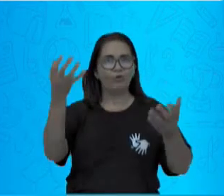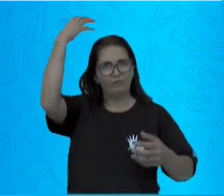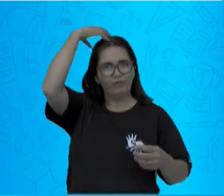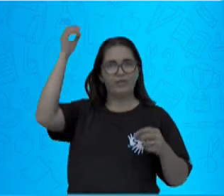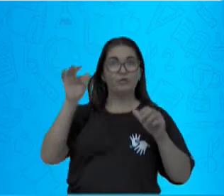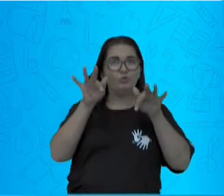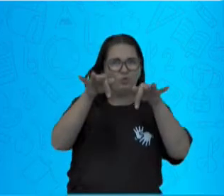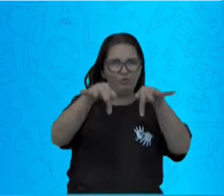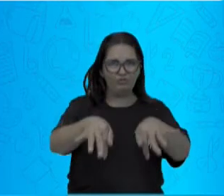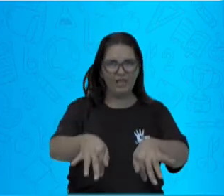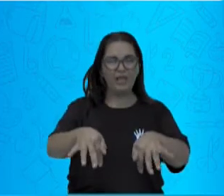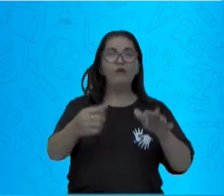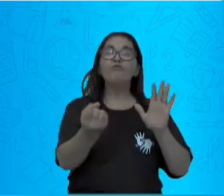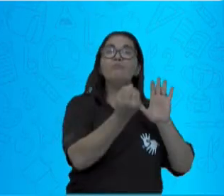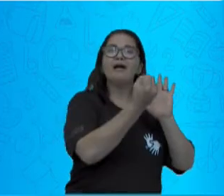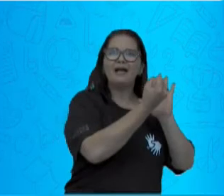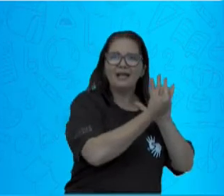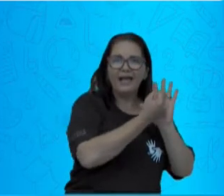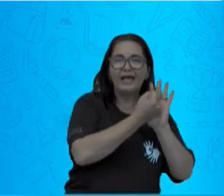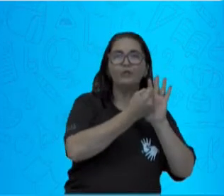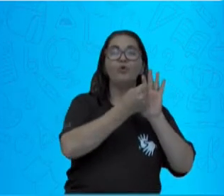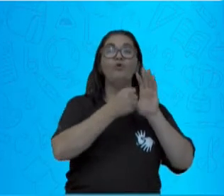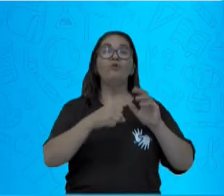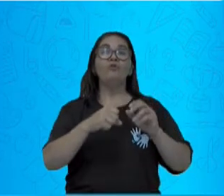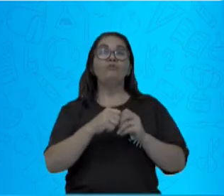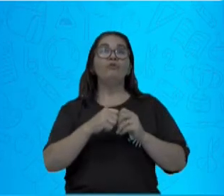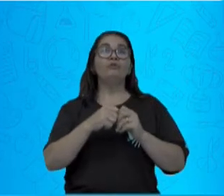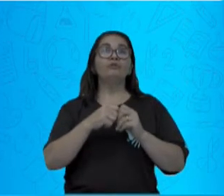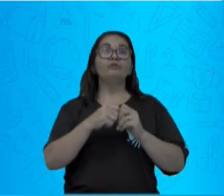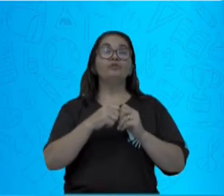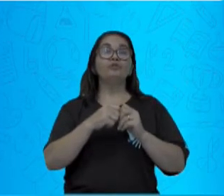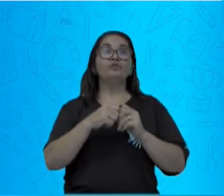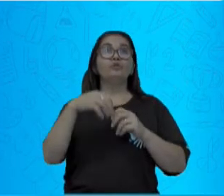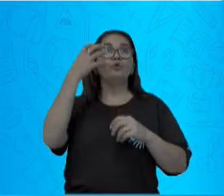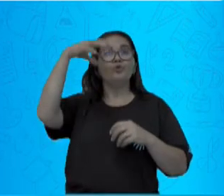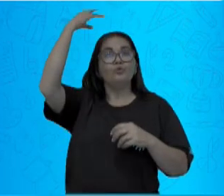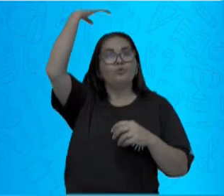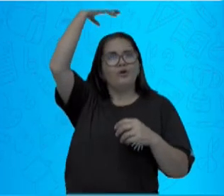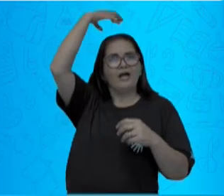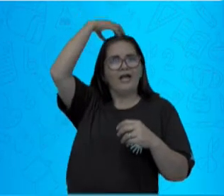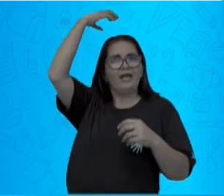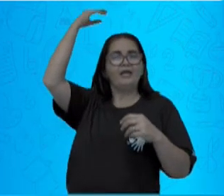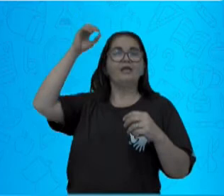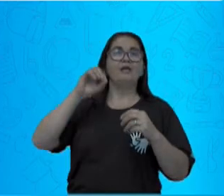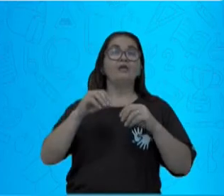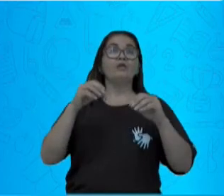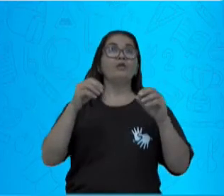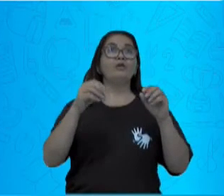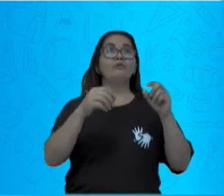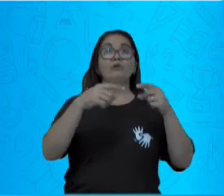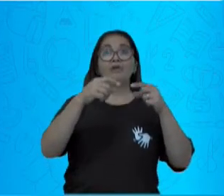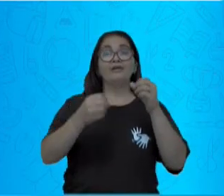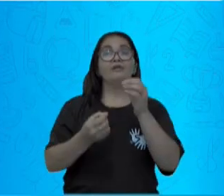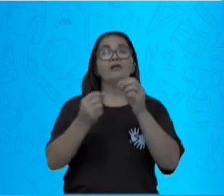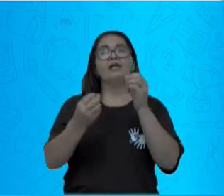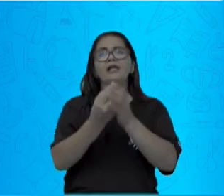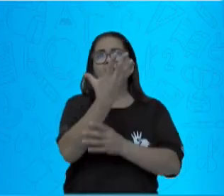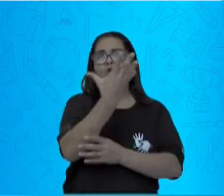do absolutismo foi marcado pelo poder do rei, que passou a ser limitado, fazendo com